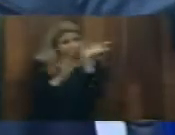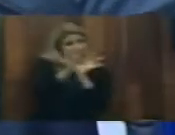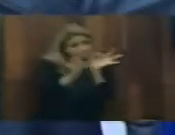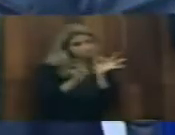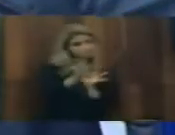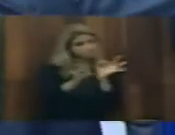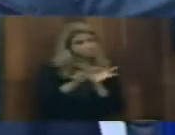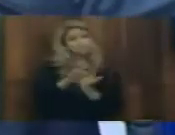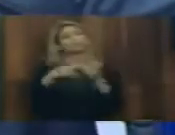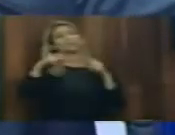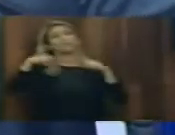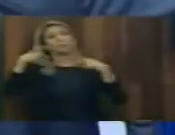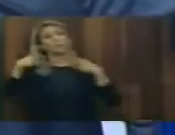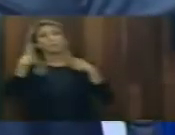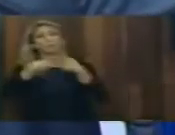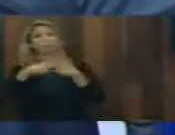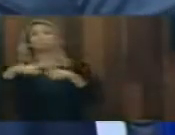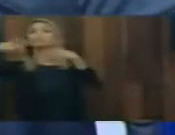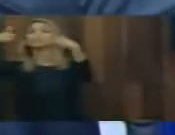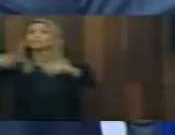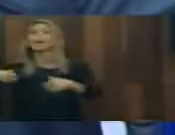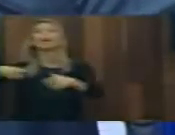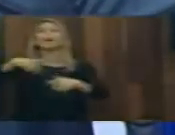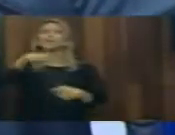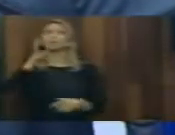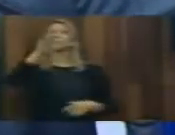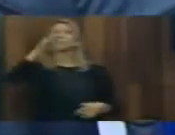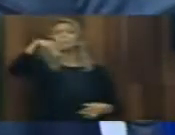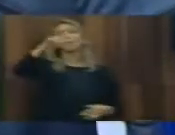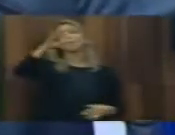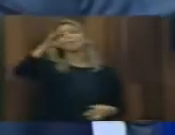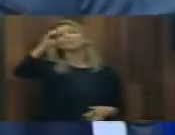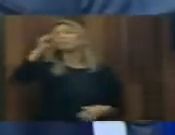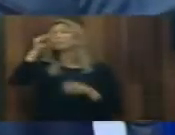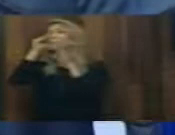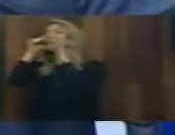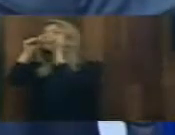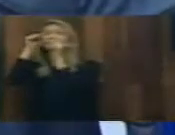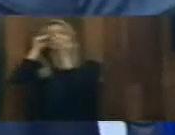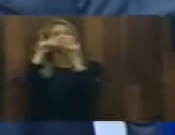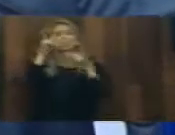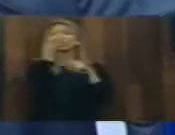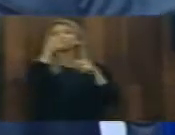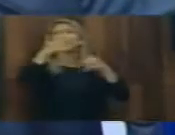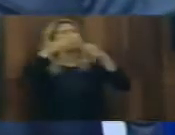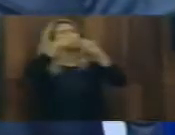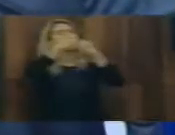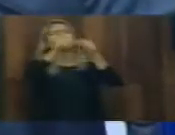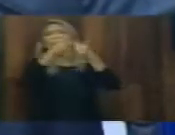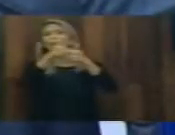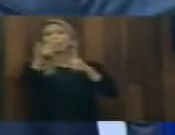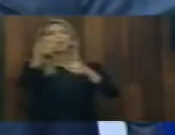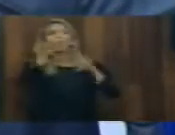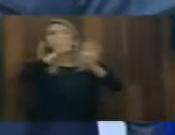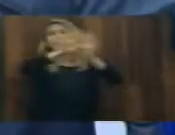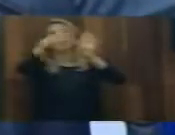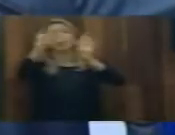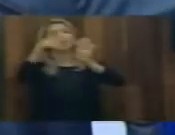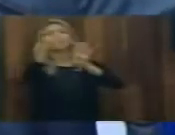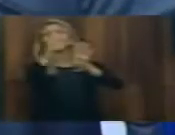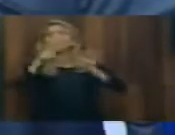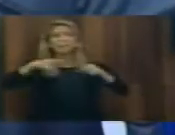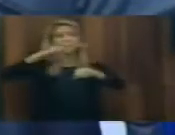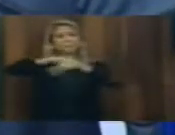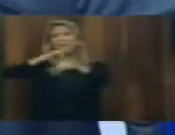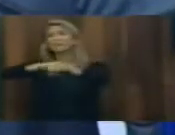São ESFs com mofo, sem pintura, sem porta, banheiros interditados, sem fechadura,